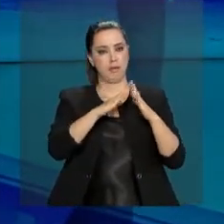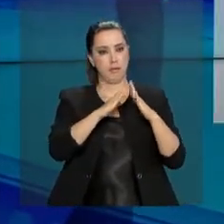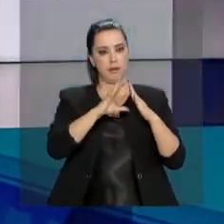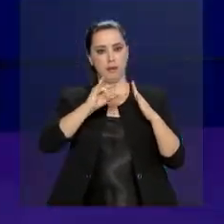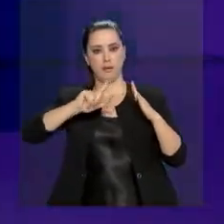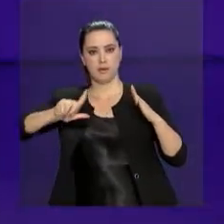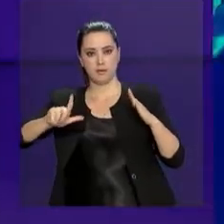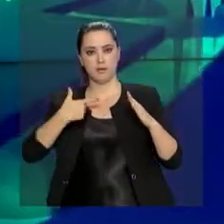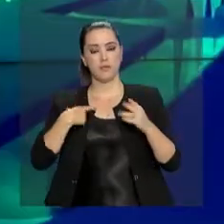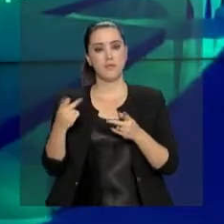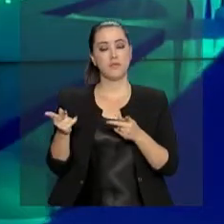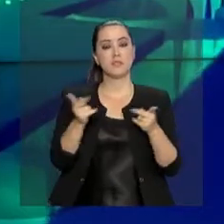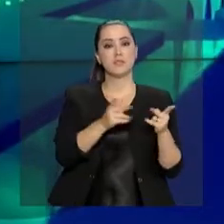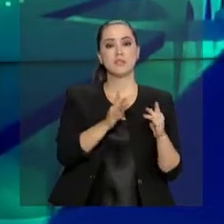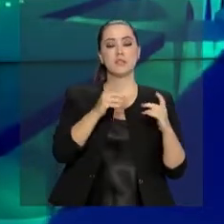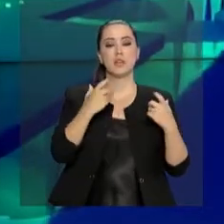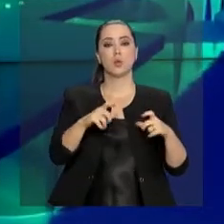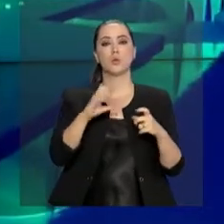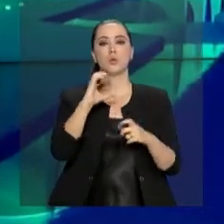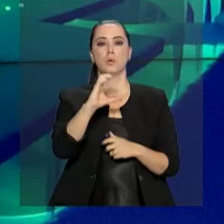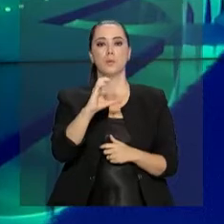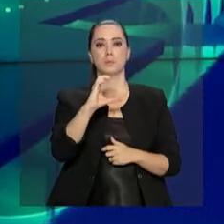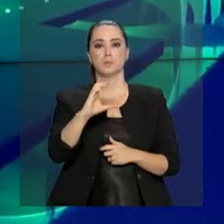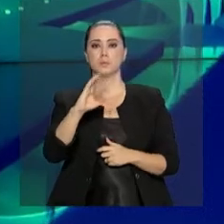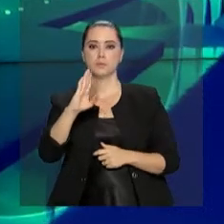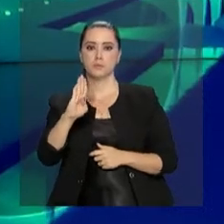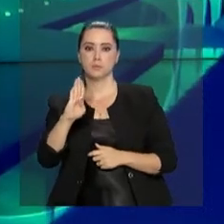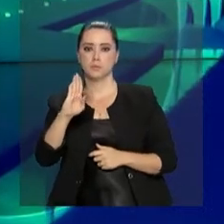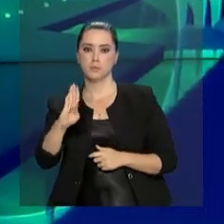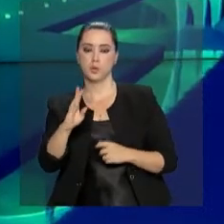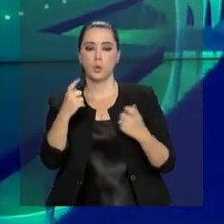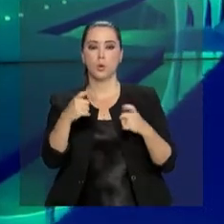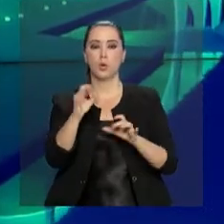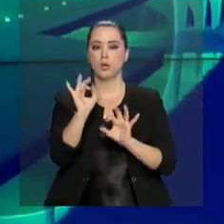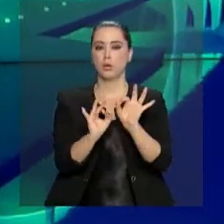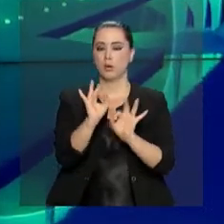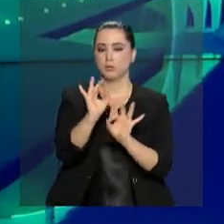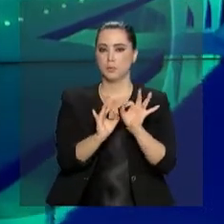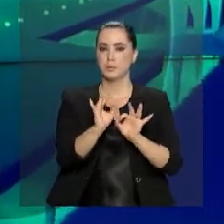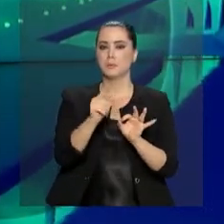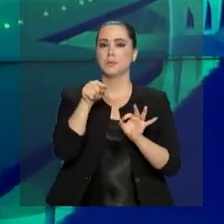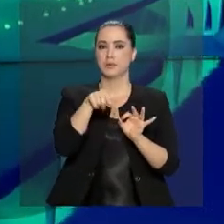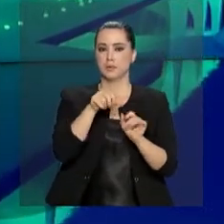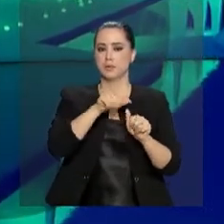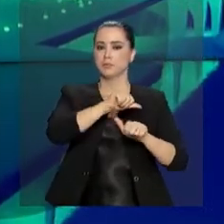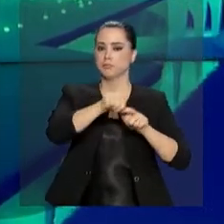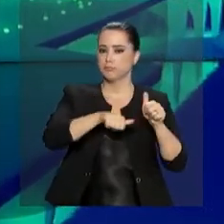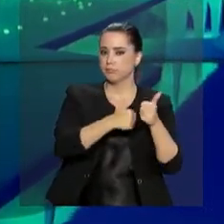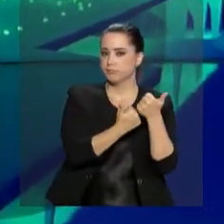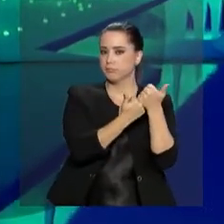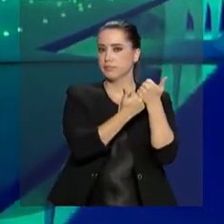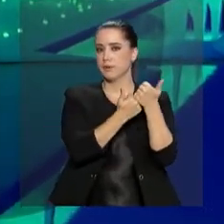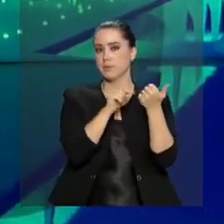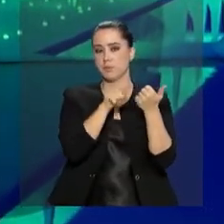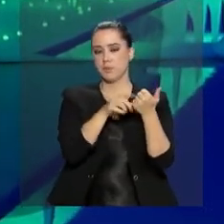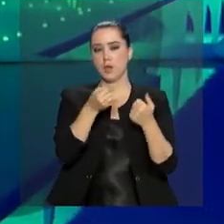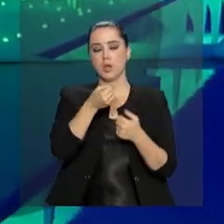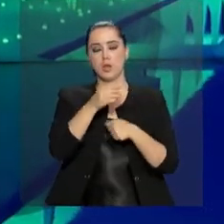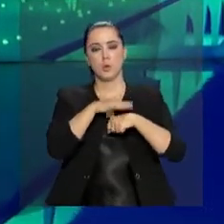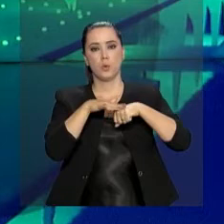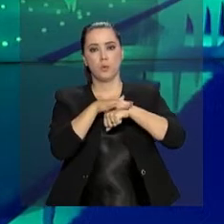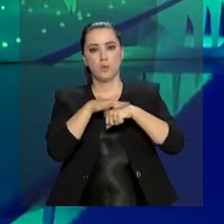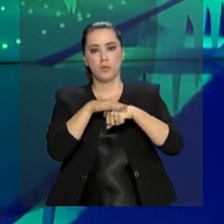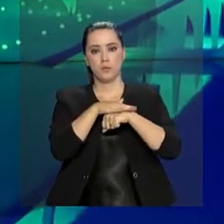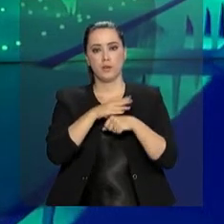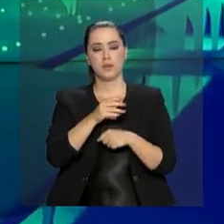centro cultural banco do brasil onde fica a estrutura do gabinete de transição em conversa com a imprensa o general augusto